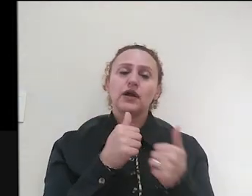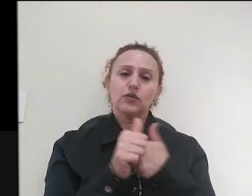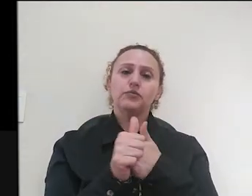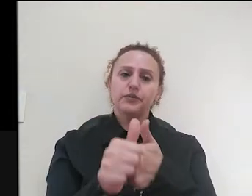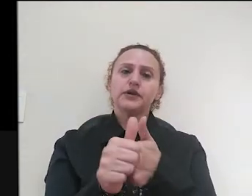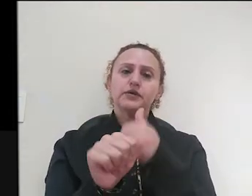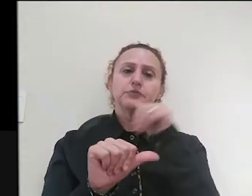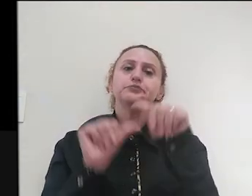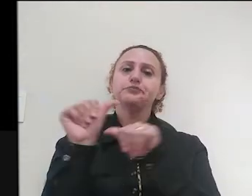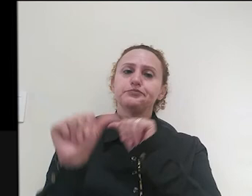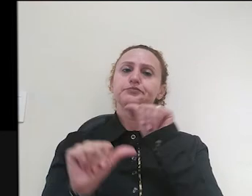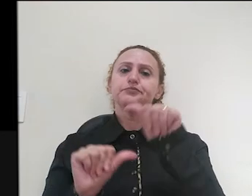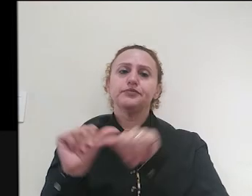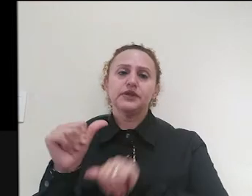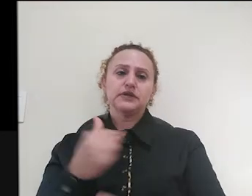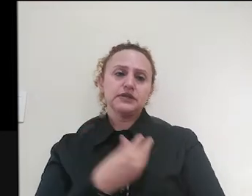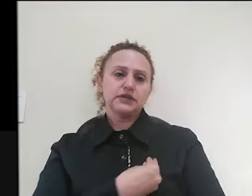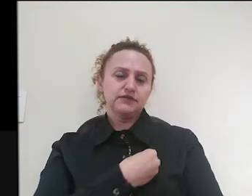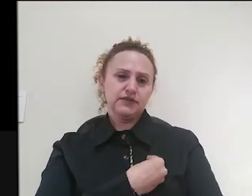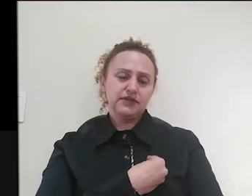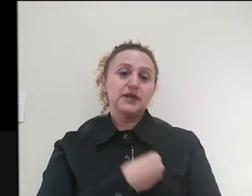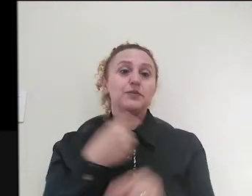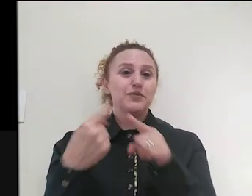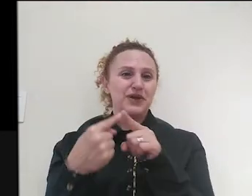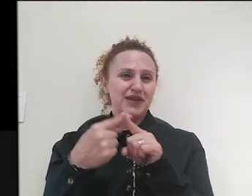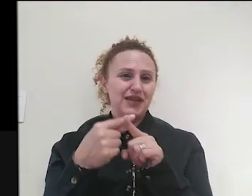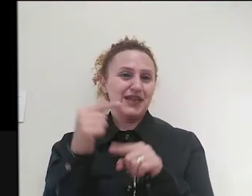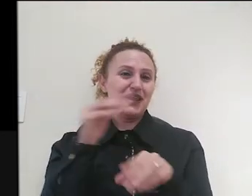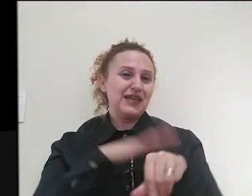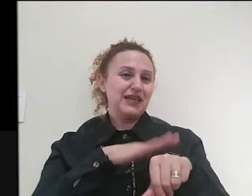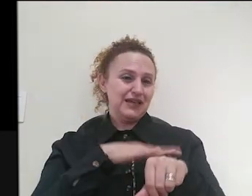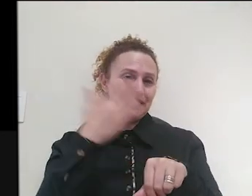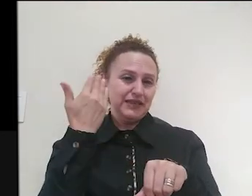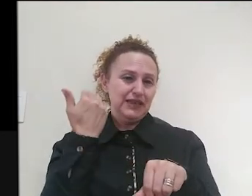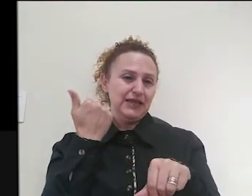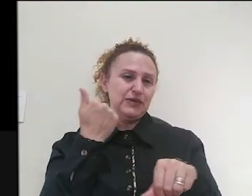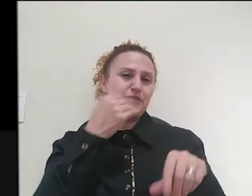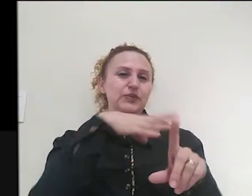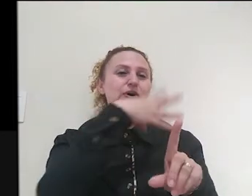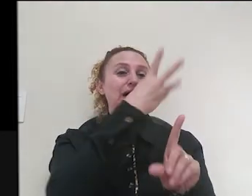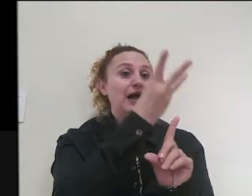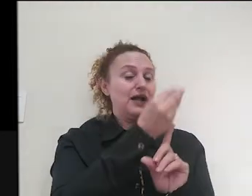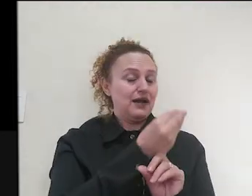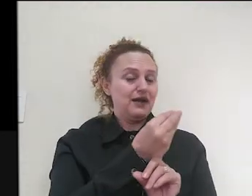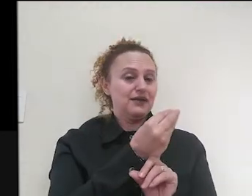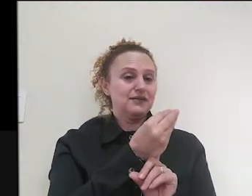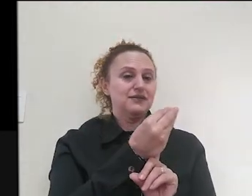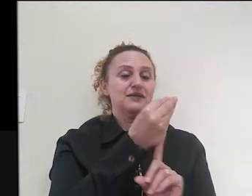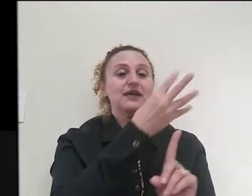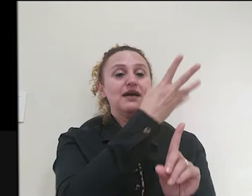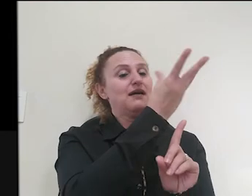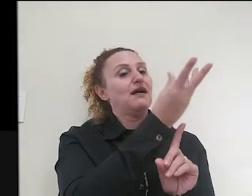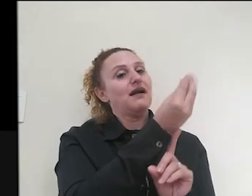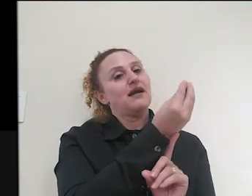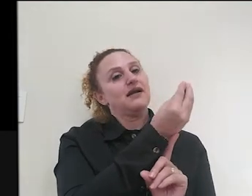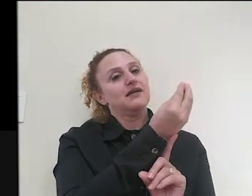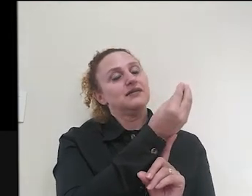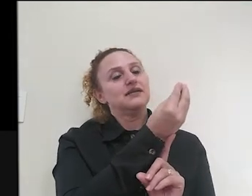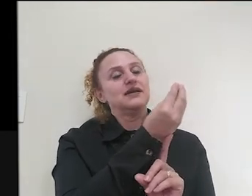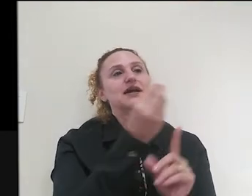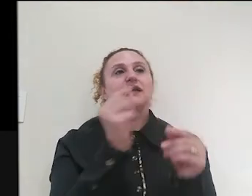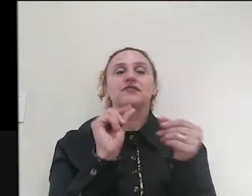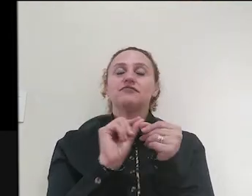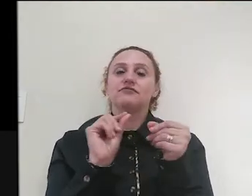era feita para a nobreza, né? A partir, então, daquilo que era importante para essa